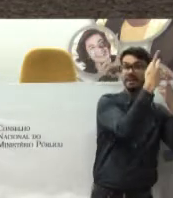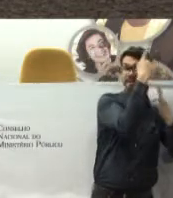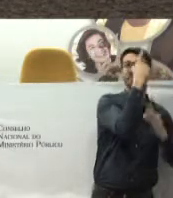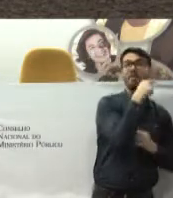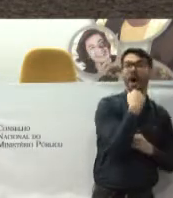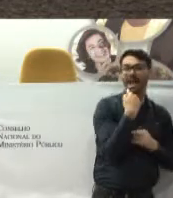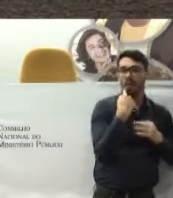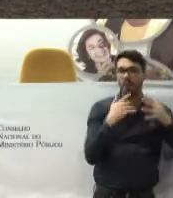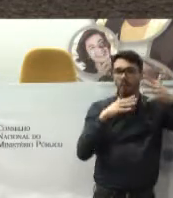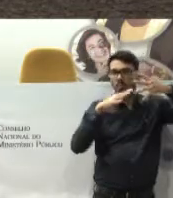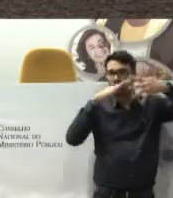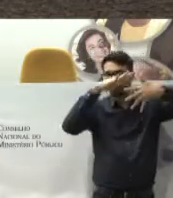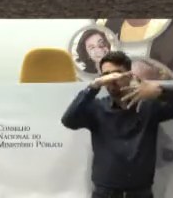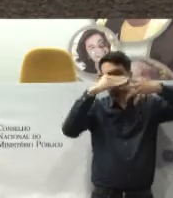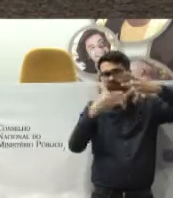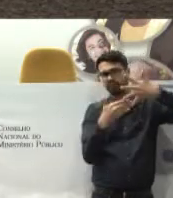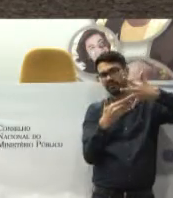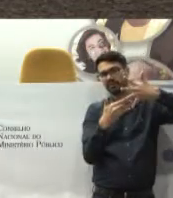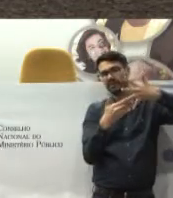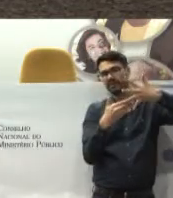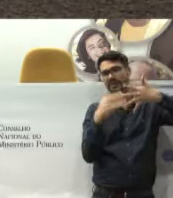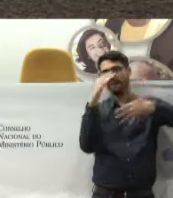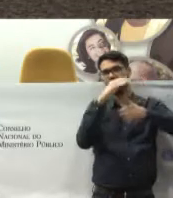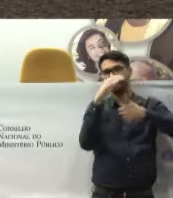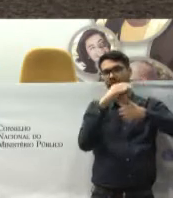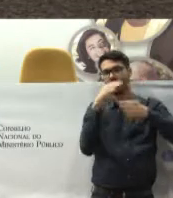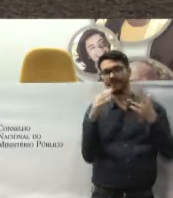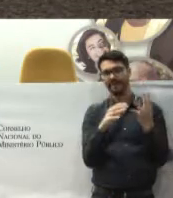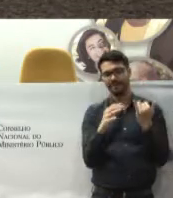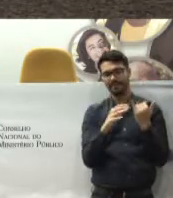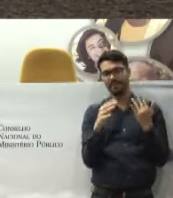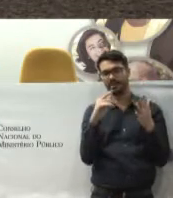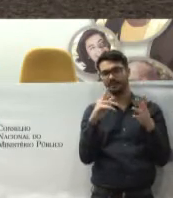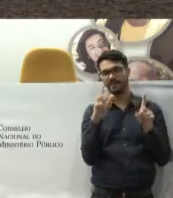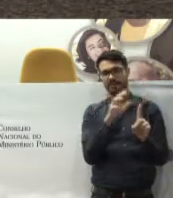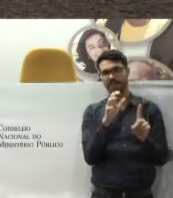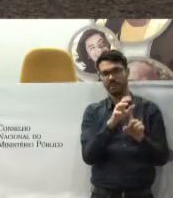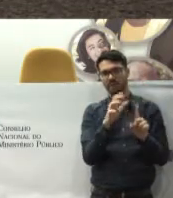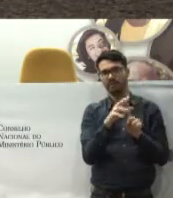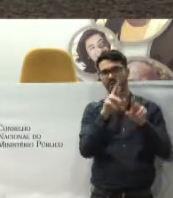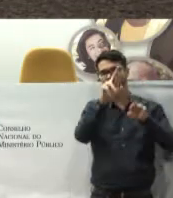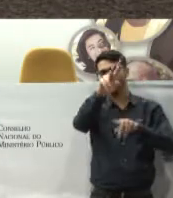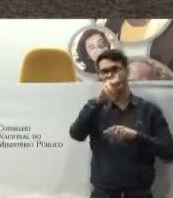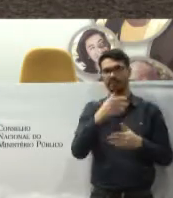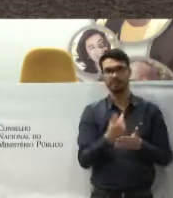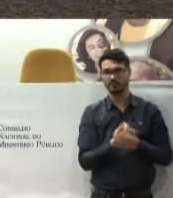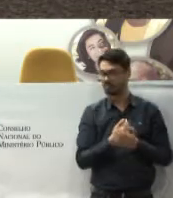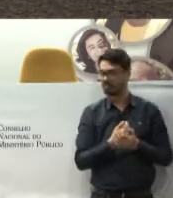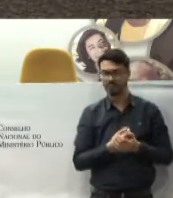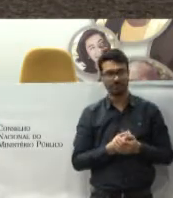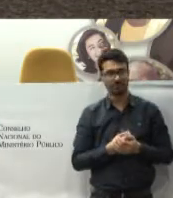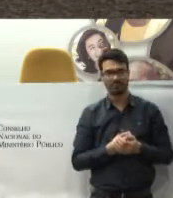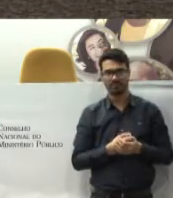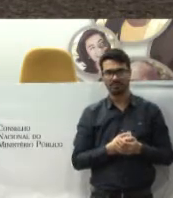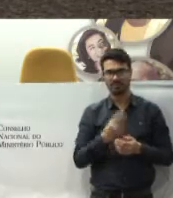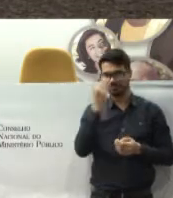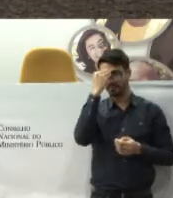a intensidade do impacto é completamente diferente, tanto do ponto de vista quantitativo quanto